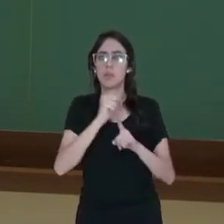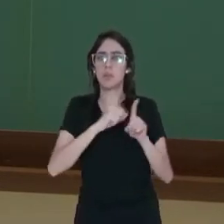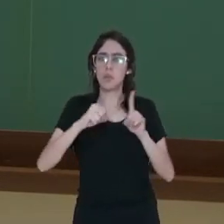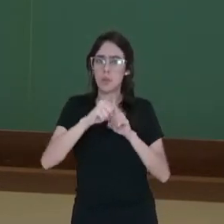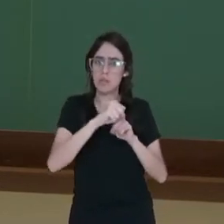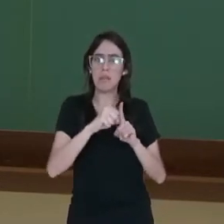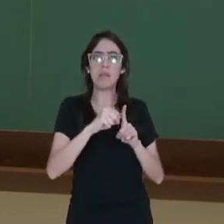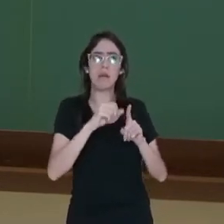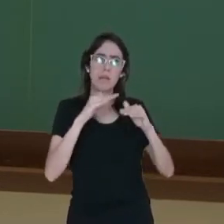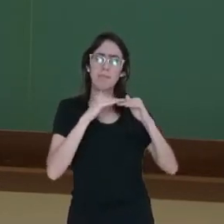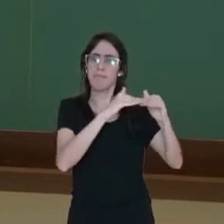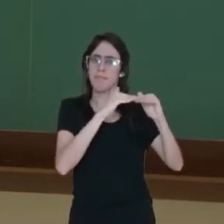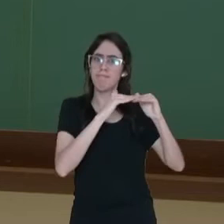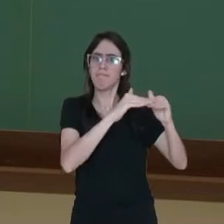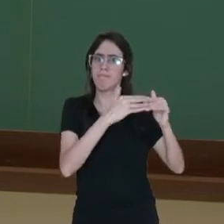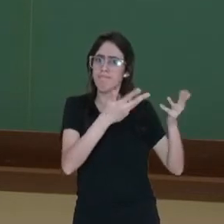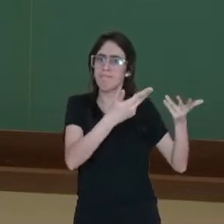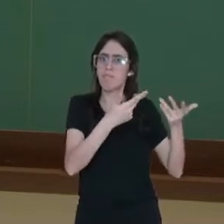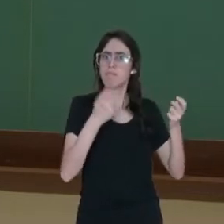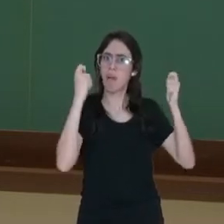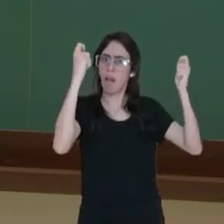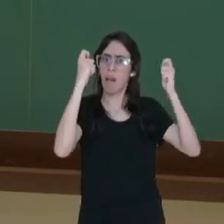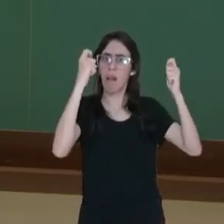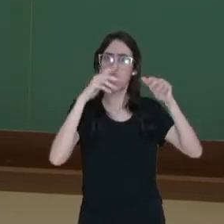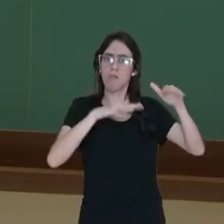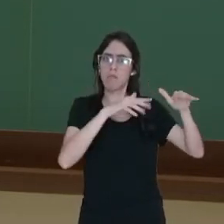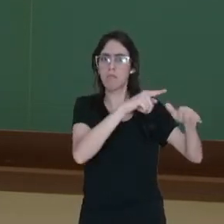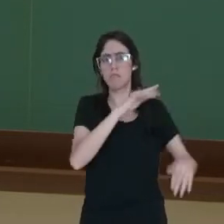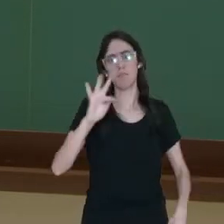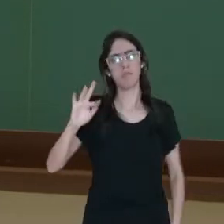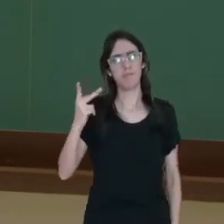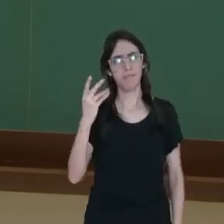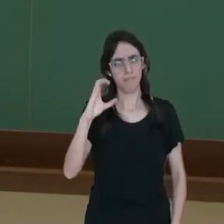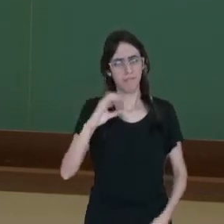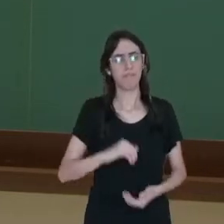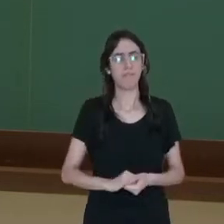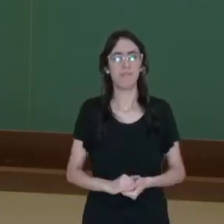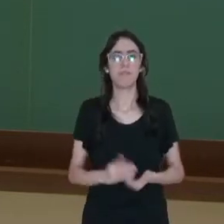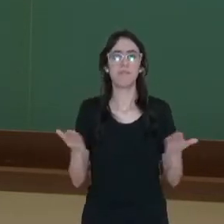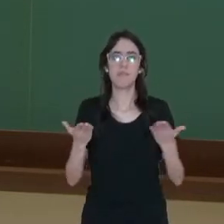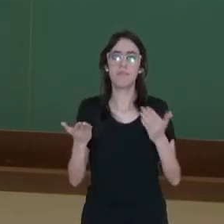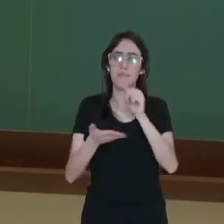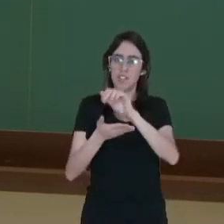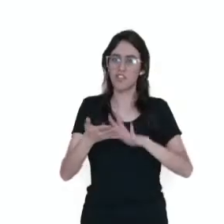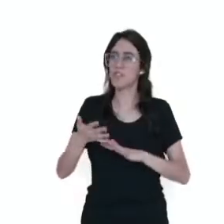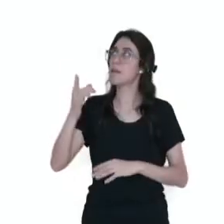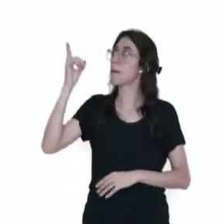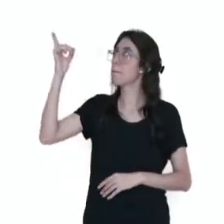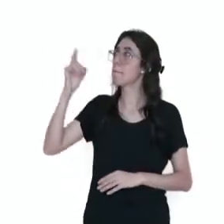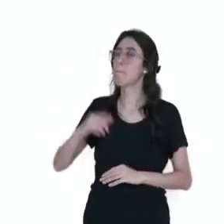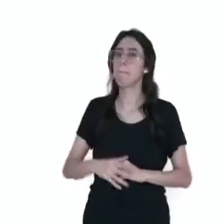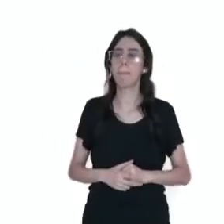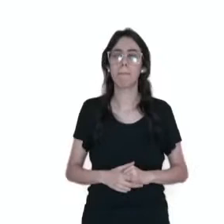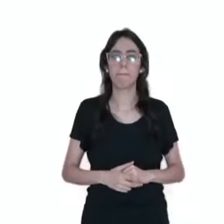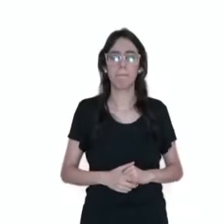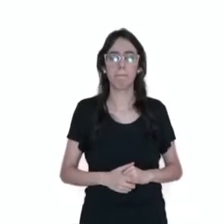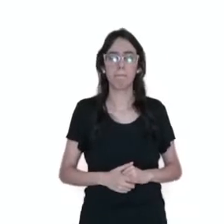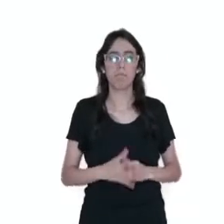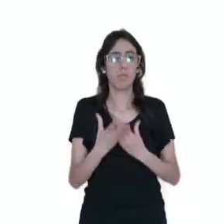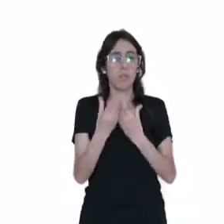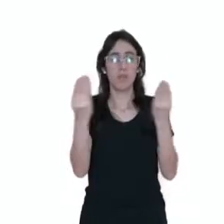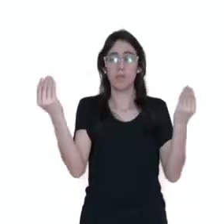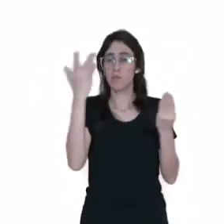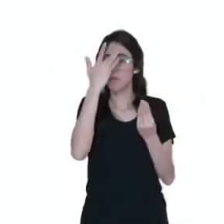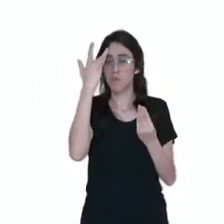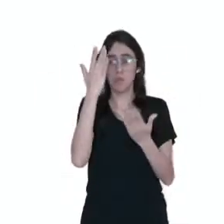política nesse segundo mandato de Fernando Henrique Cardoso. Exercício para você. O aumento do desemprego